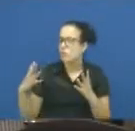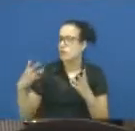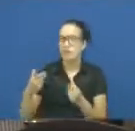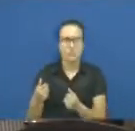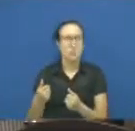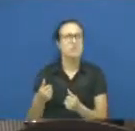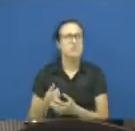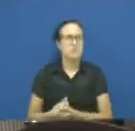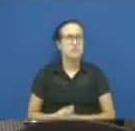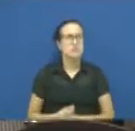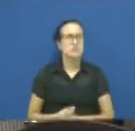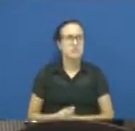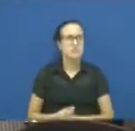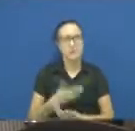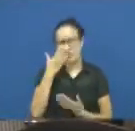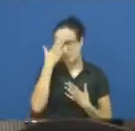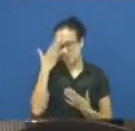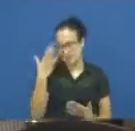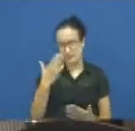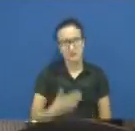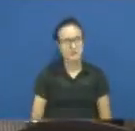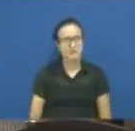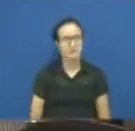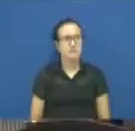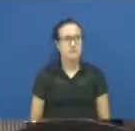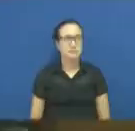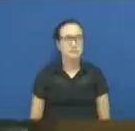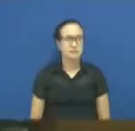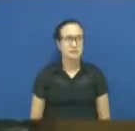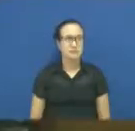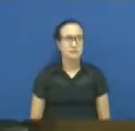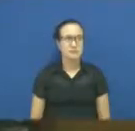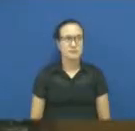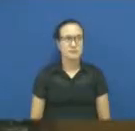e mais do que merecido. Muito obrigada.